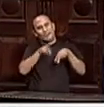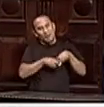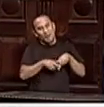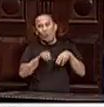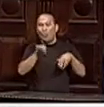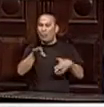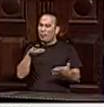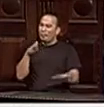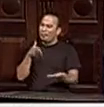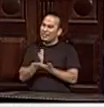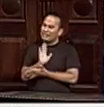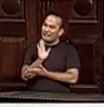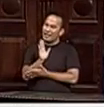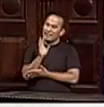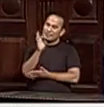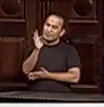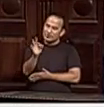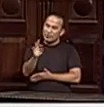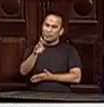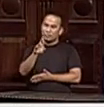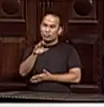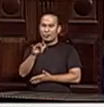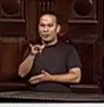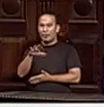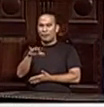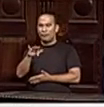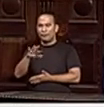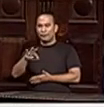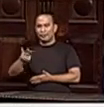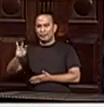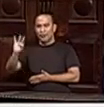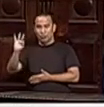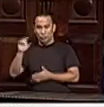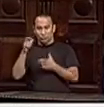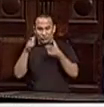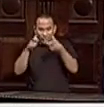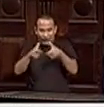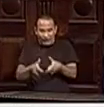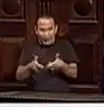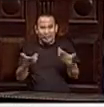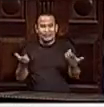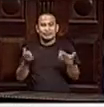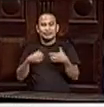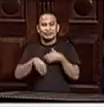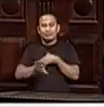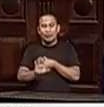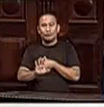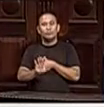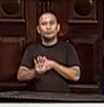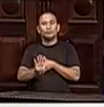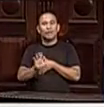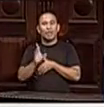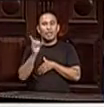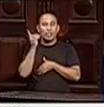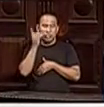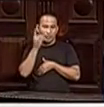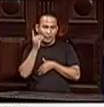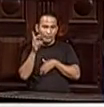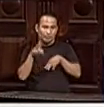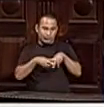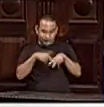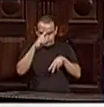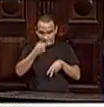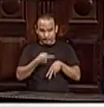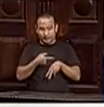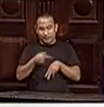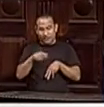passar pelo Tribunal Regional Federal, lugar onde saíram os mandados de prisão?